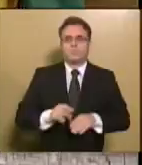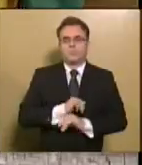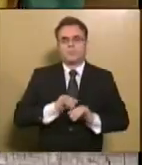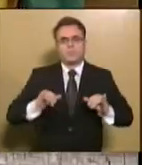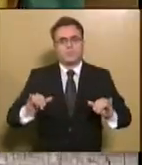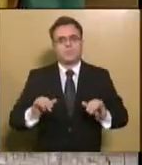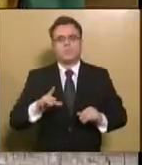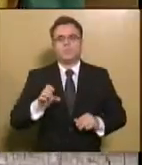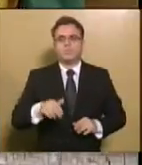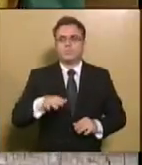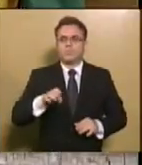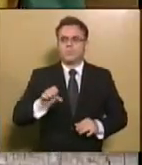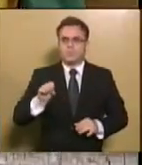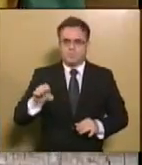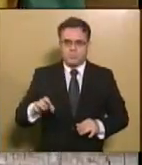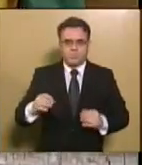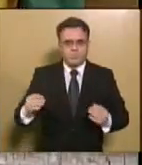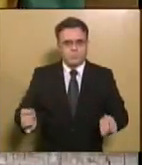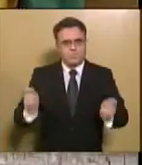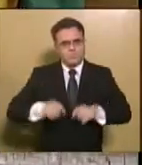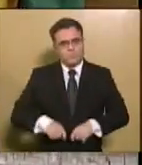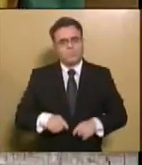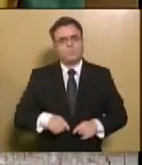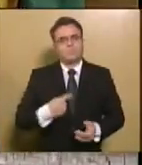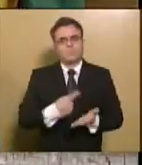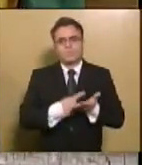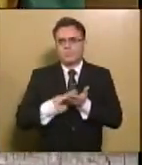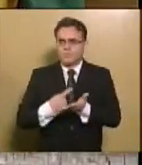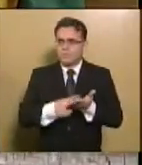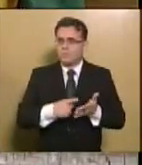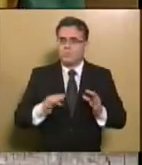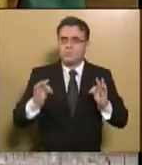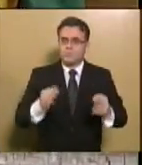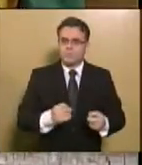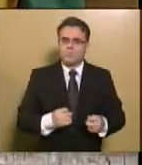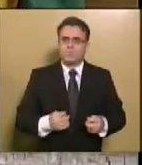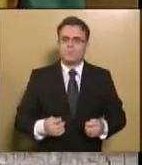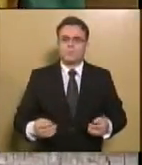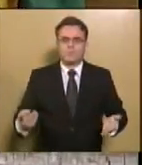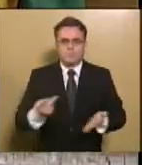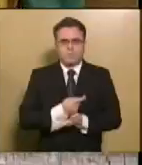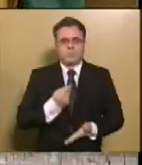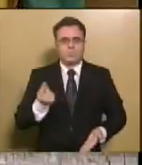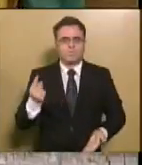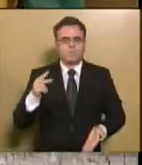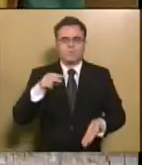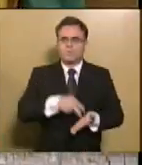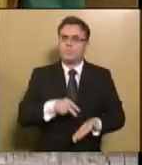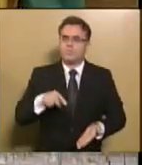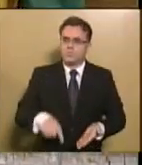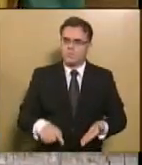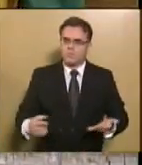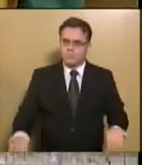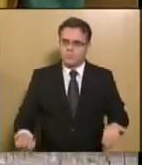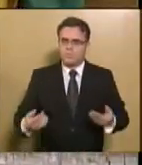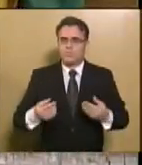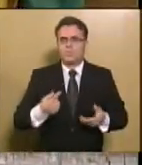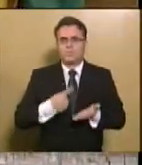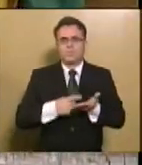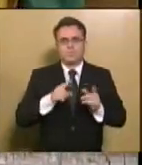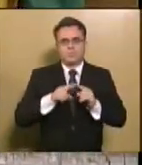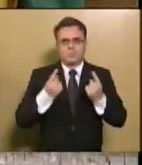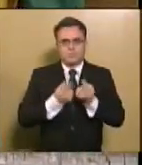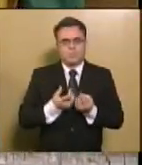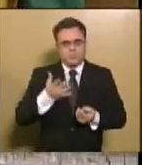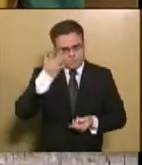homenagem a Somés e aos médicos que a dirigem e de saudação aos que compareceram a esta homenagem. Em seguida, convocou uma sessão ordinária para amanhã